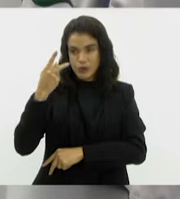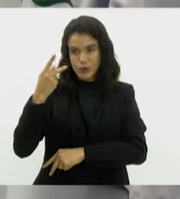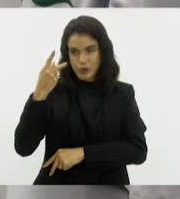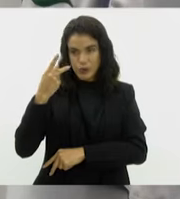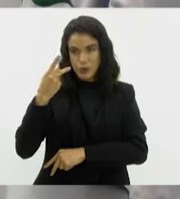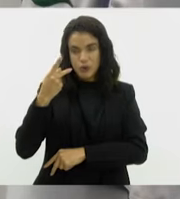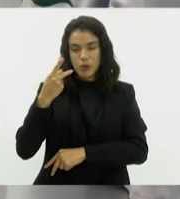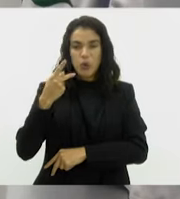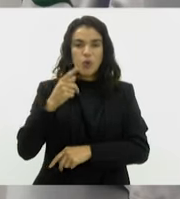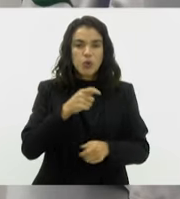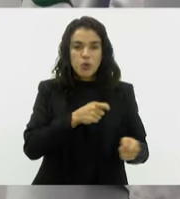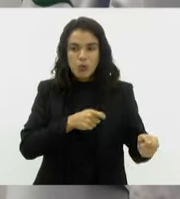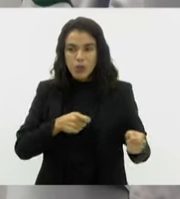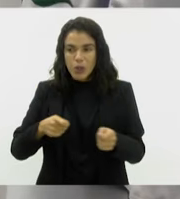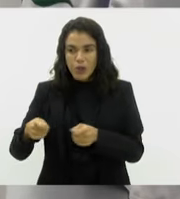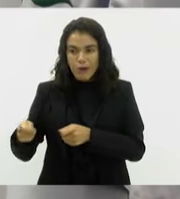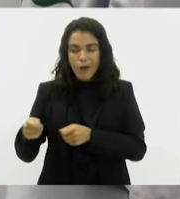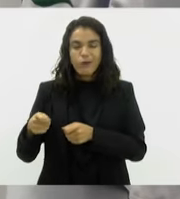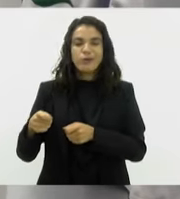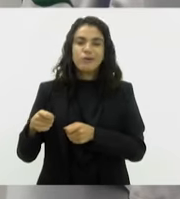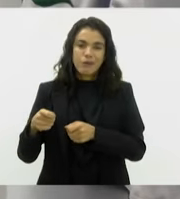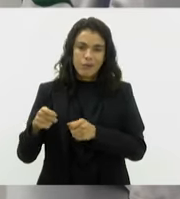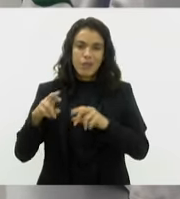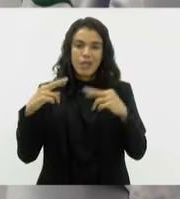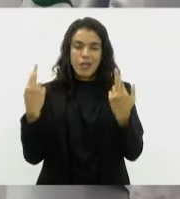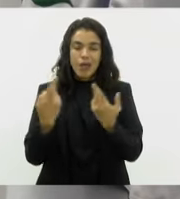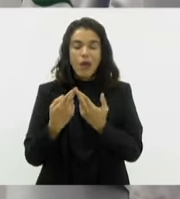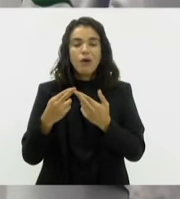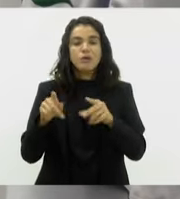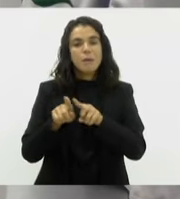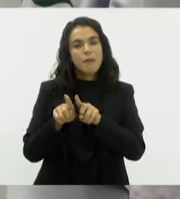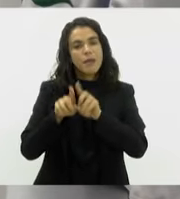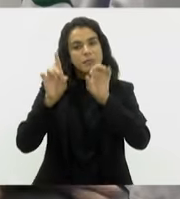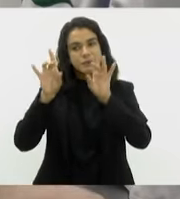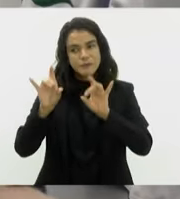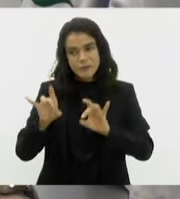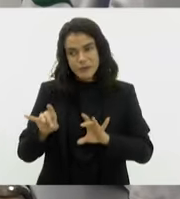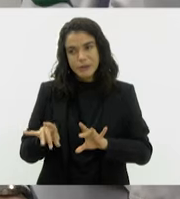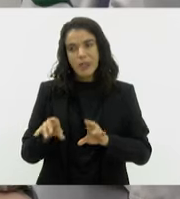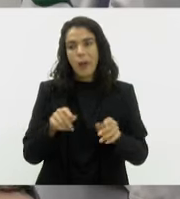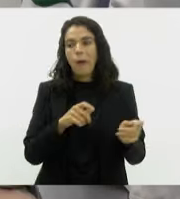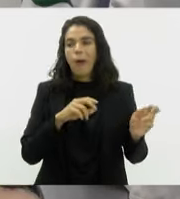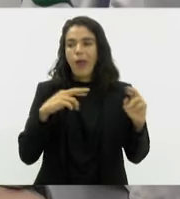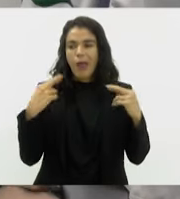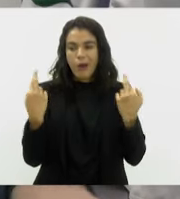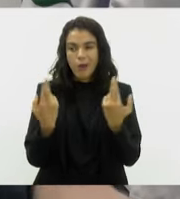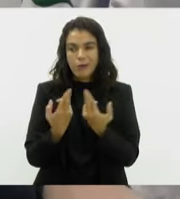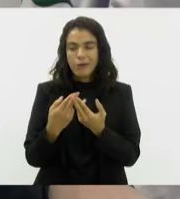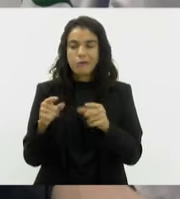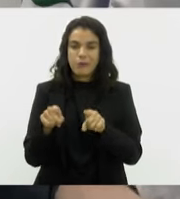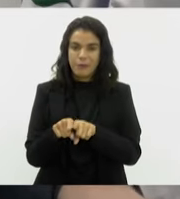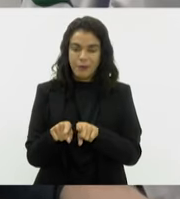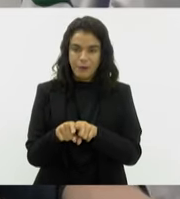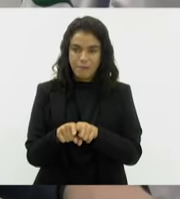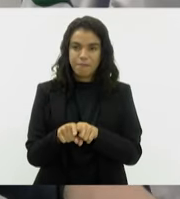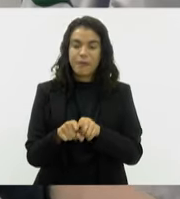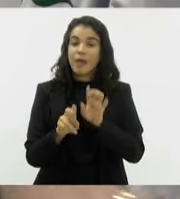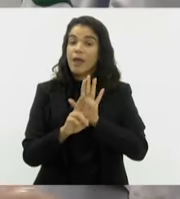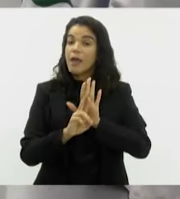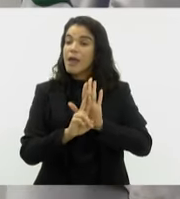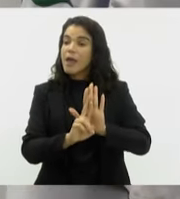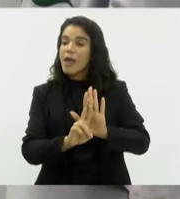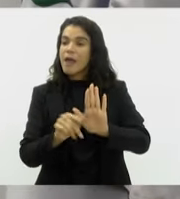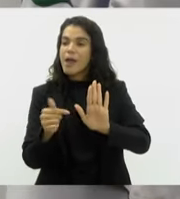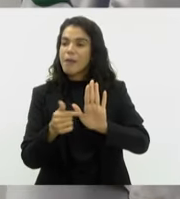numa ordinária, numa extraordinária, mas que possa fazer valer aquilo que a gente tem prerrogativa de fazer, que, dentre outras questões, é a representação